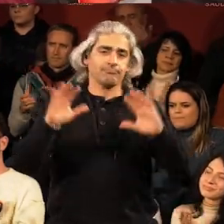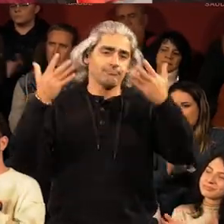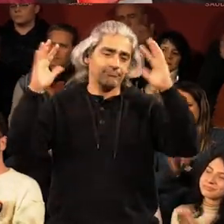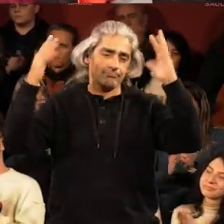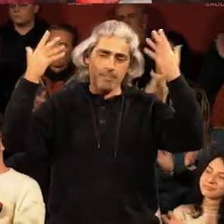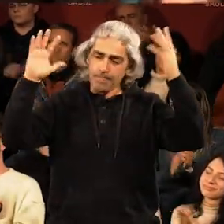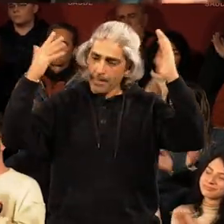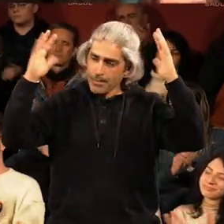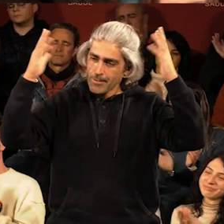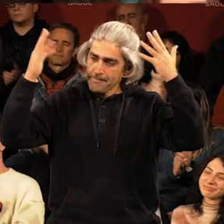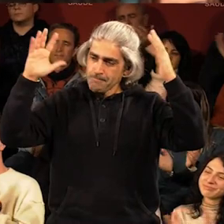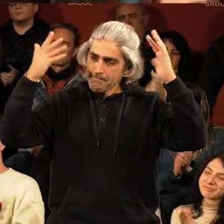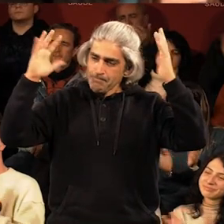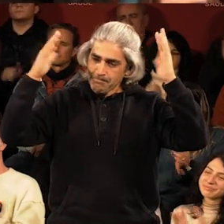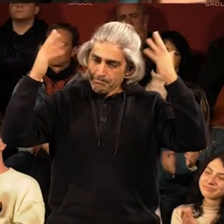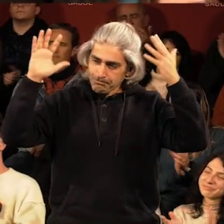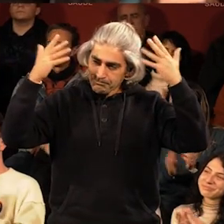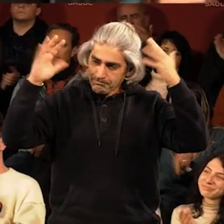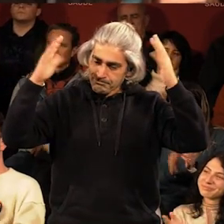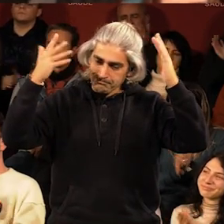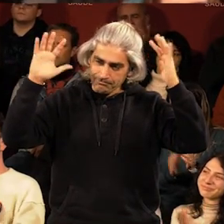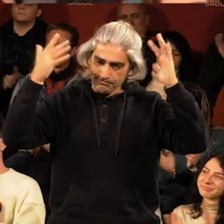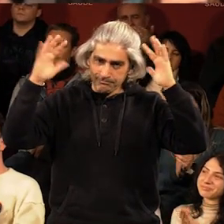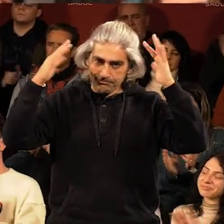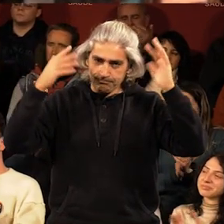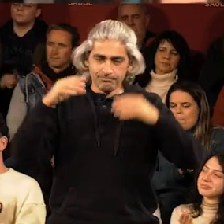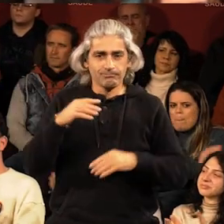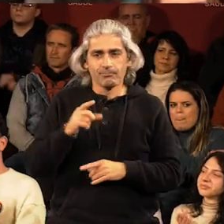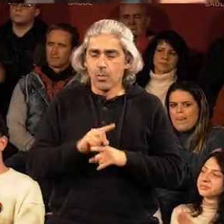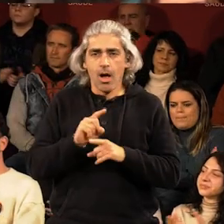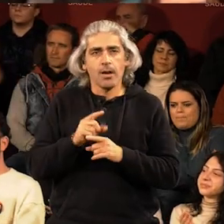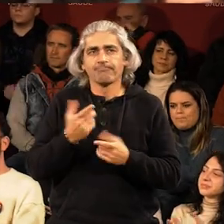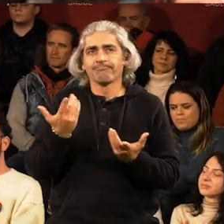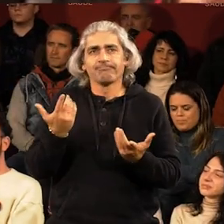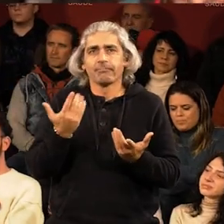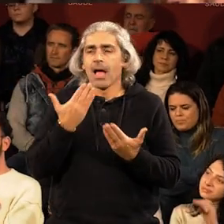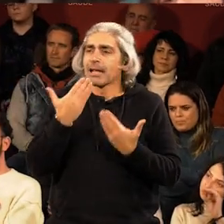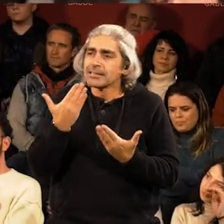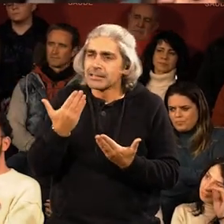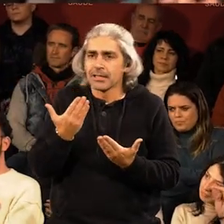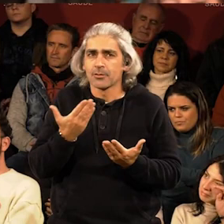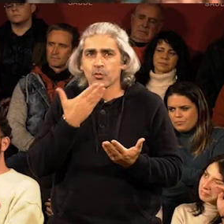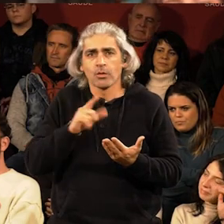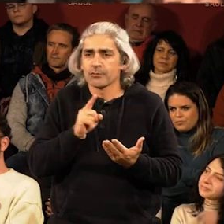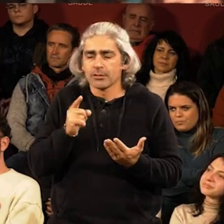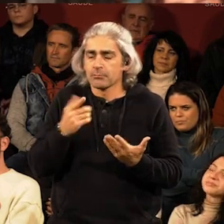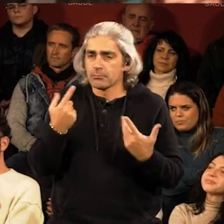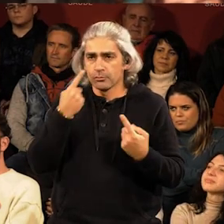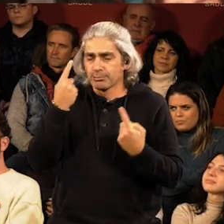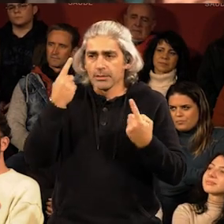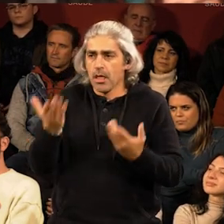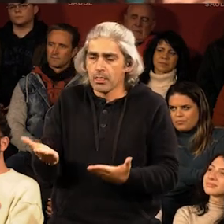aborto e nunc n suficientemente agradecidos pelo